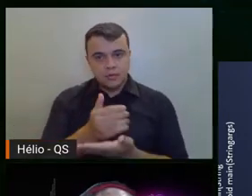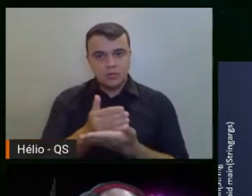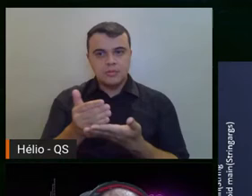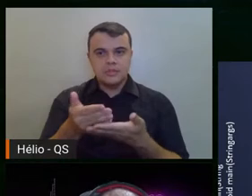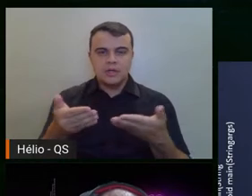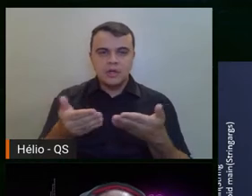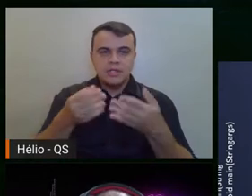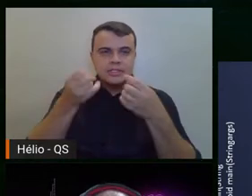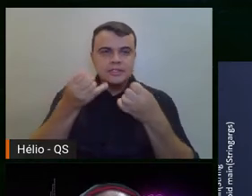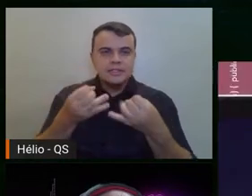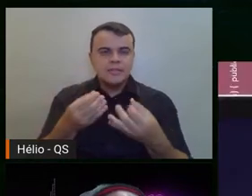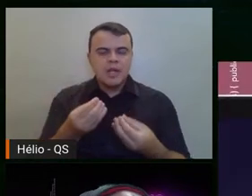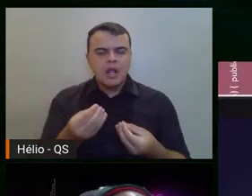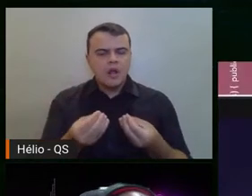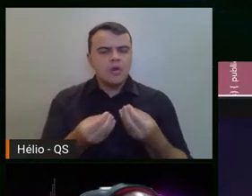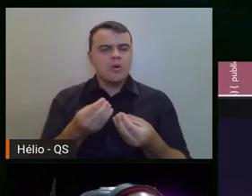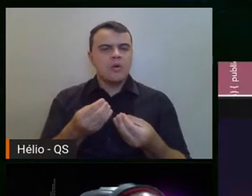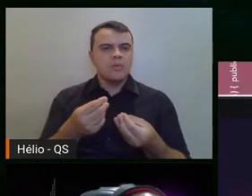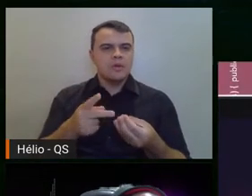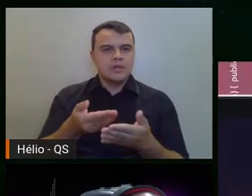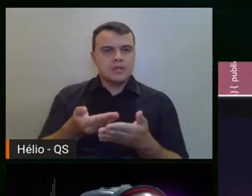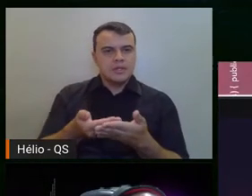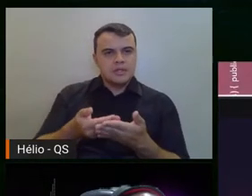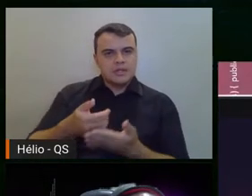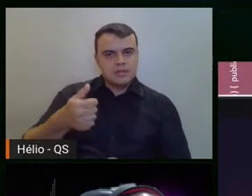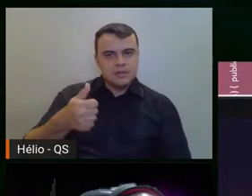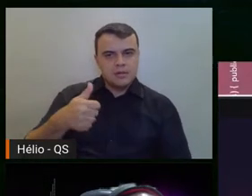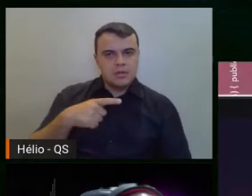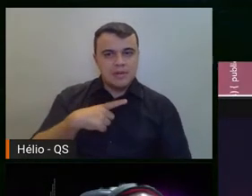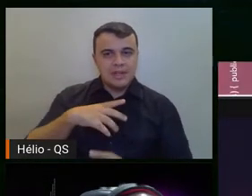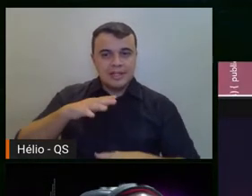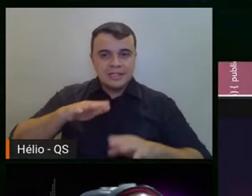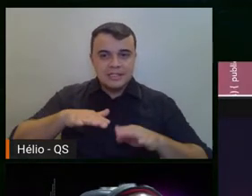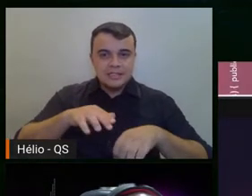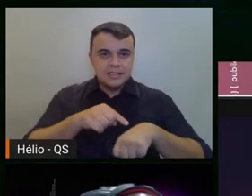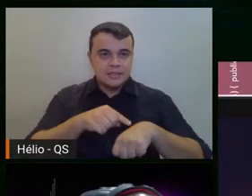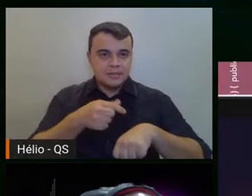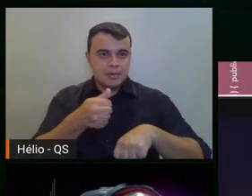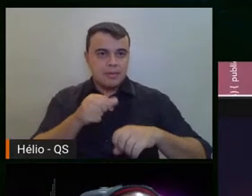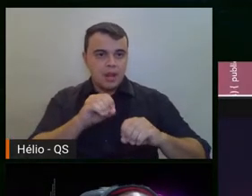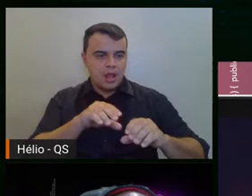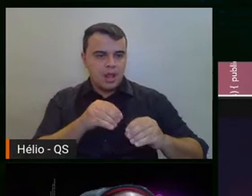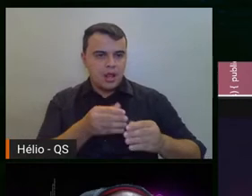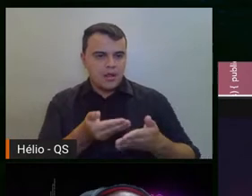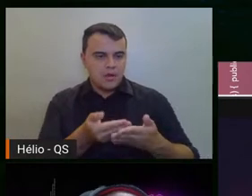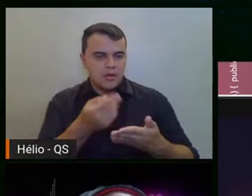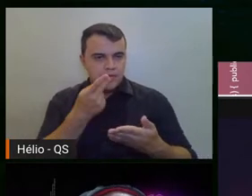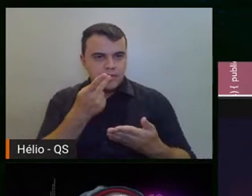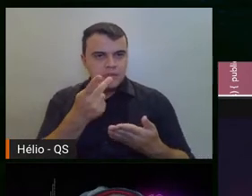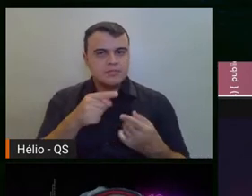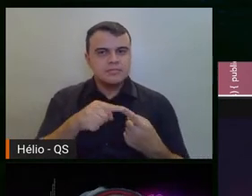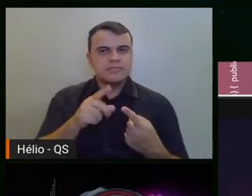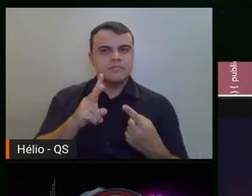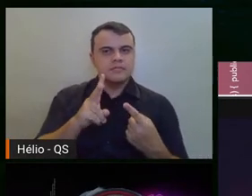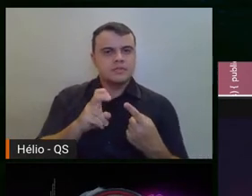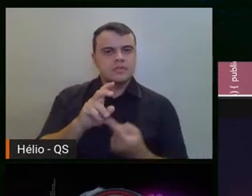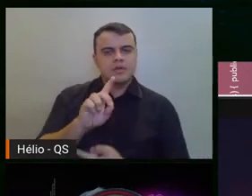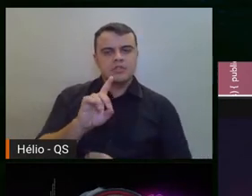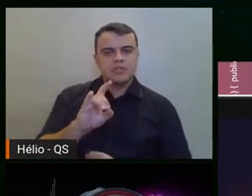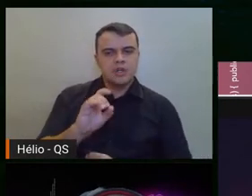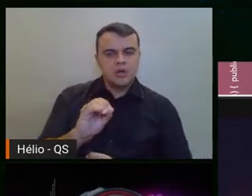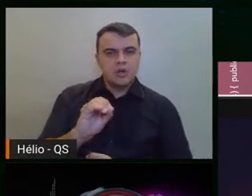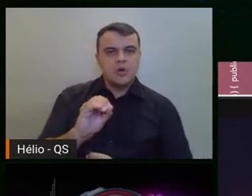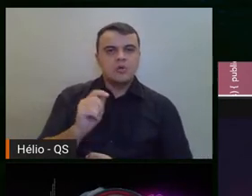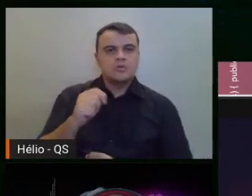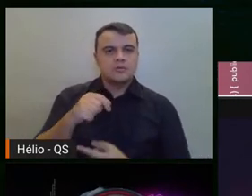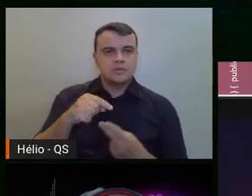um pouquinho aí de como é que vai ser essa aula inaugural então geralmente na hora inaugural a gente fala um pouco aí sobre sobre a dia e ou né um